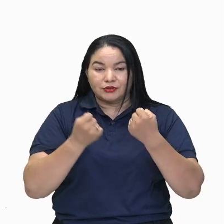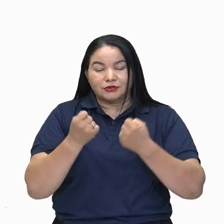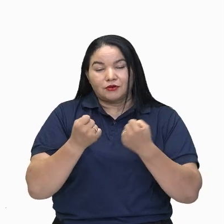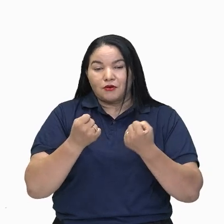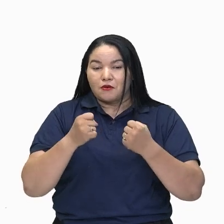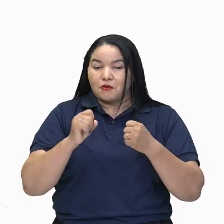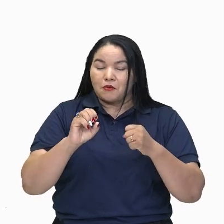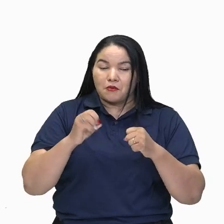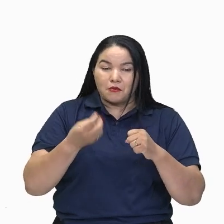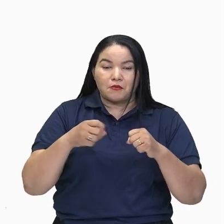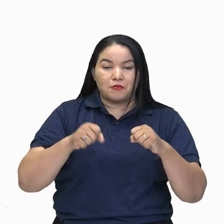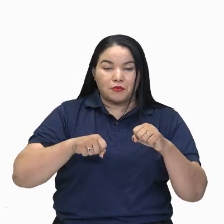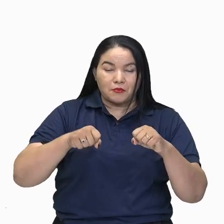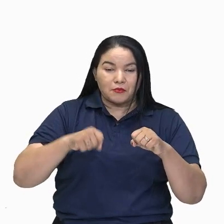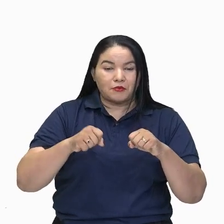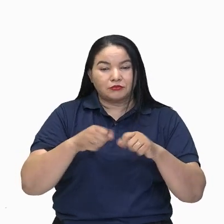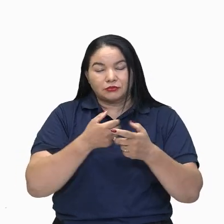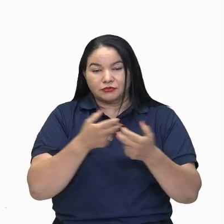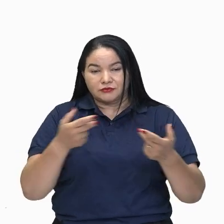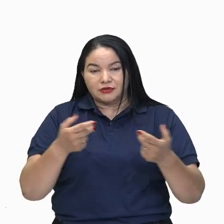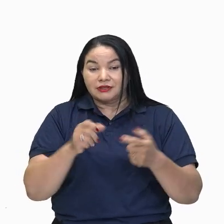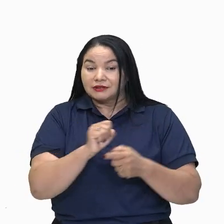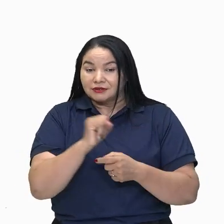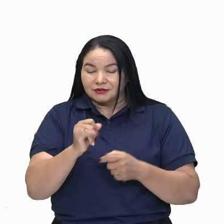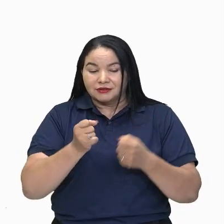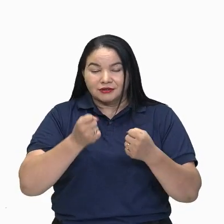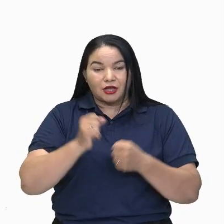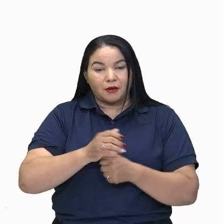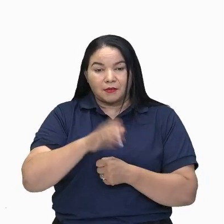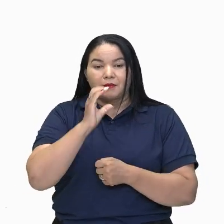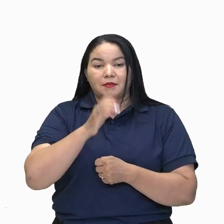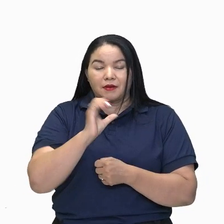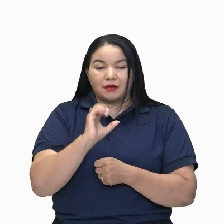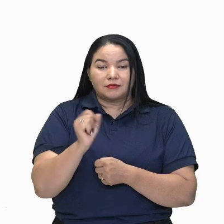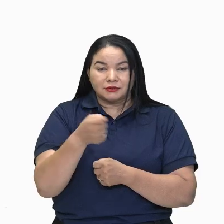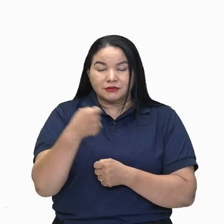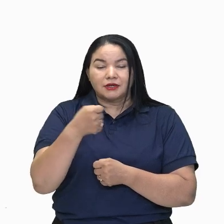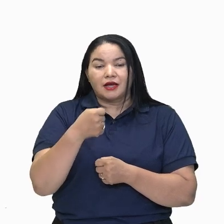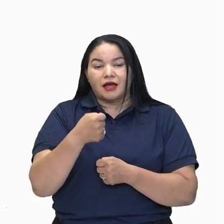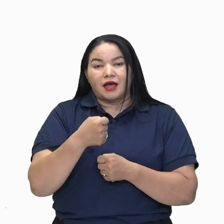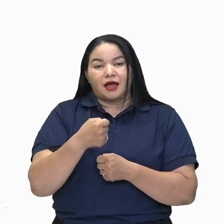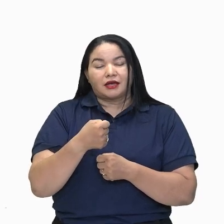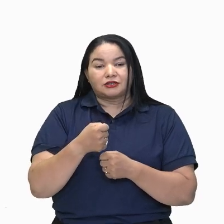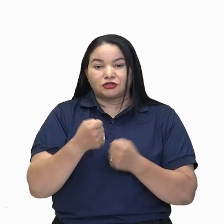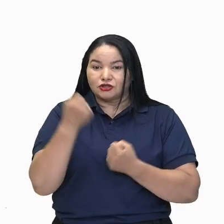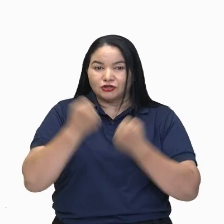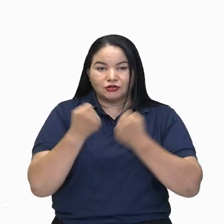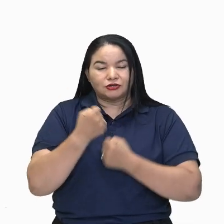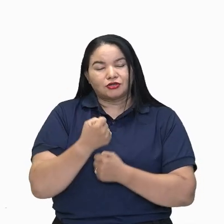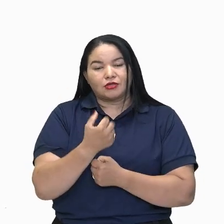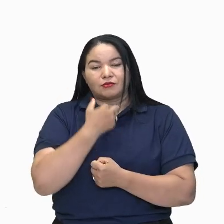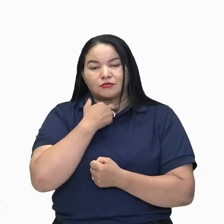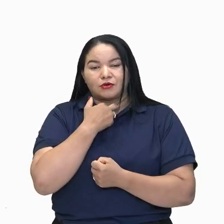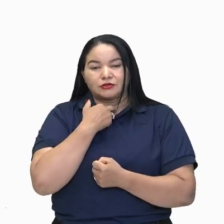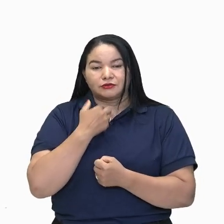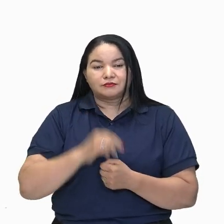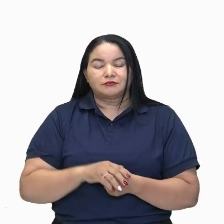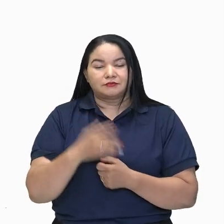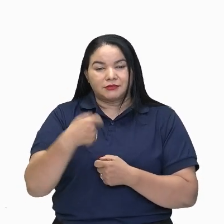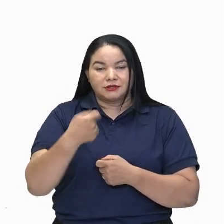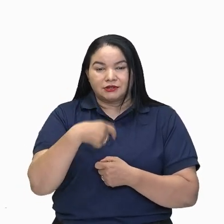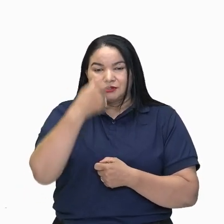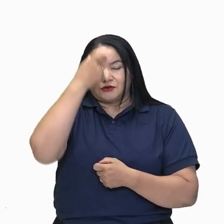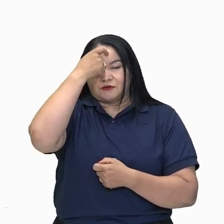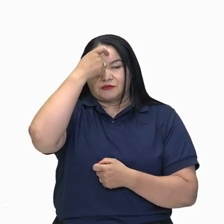se a pessoa está bebendo, ela não pode dirigir. Então, é uma forma de conscientização,